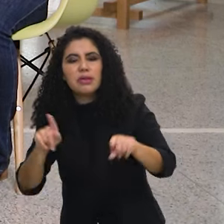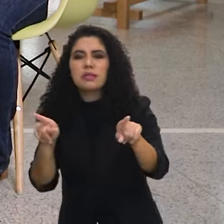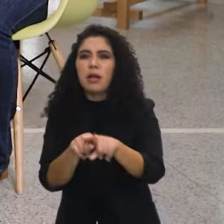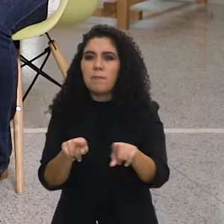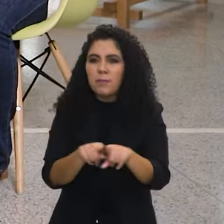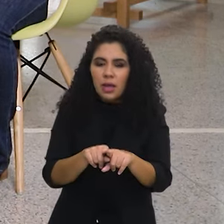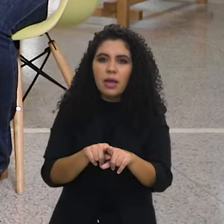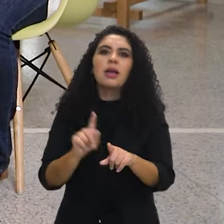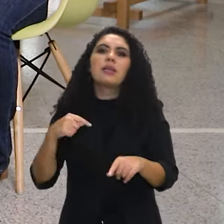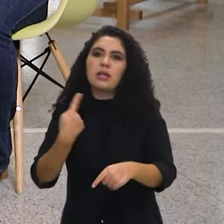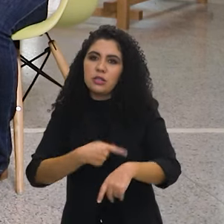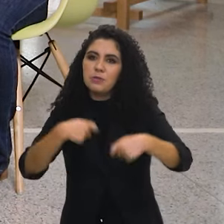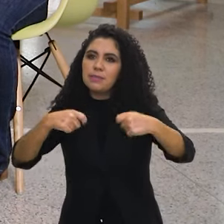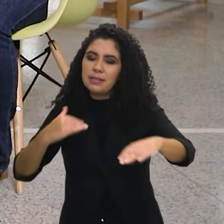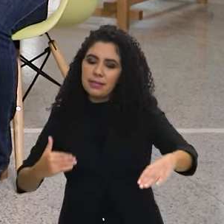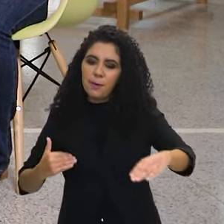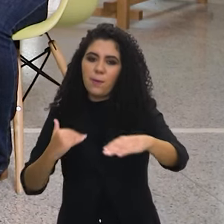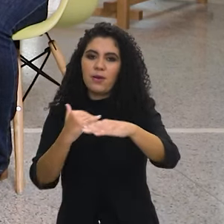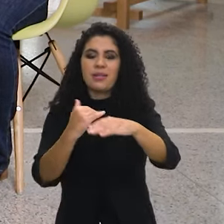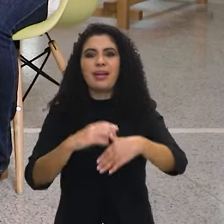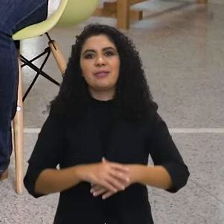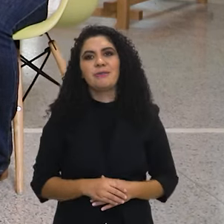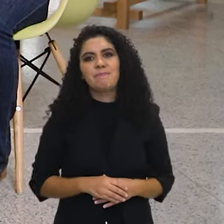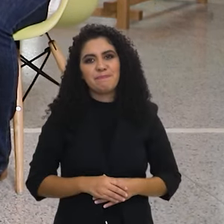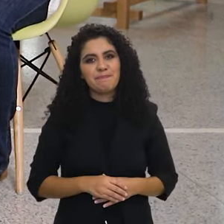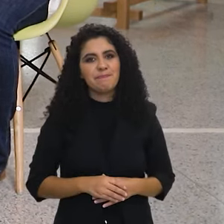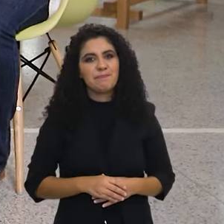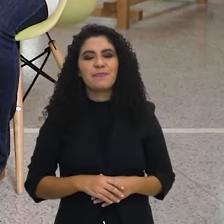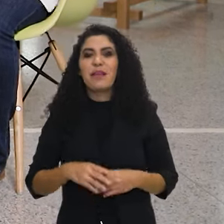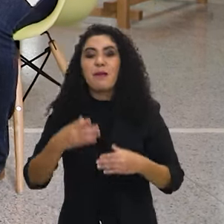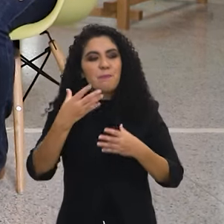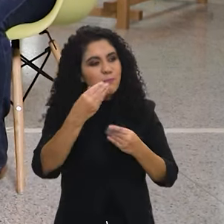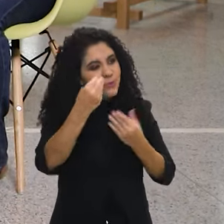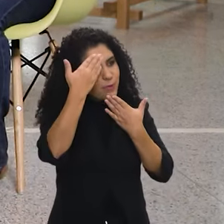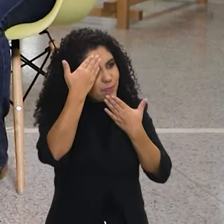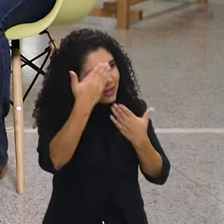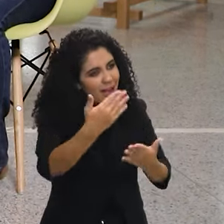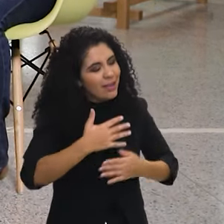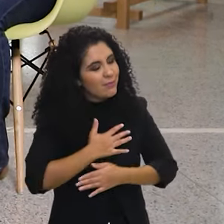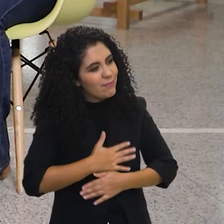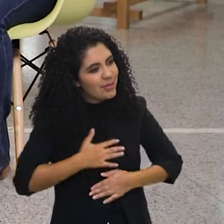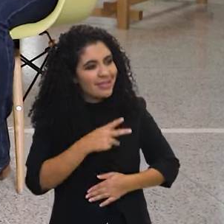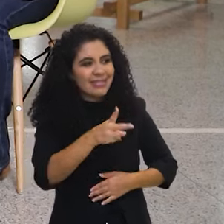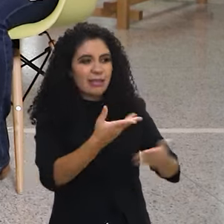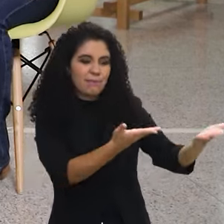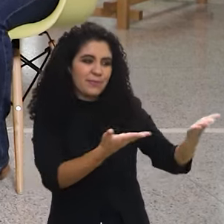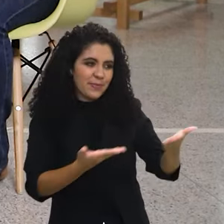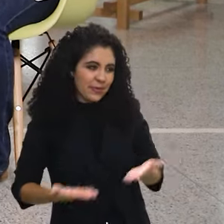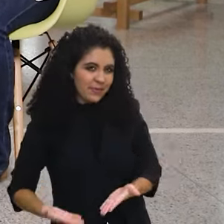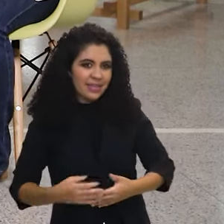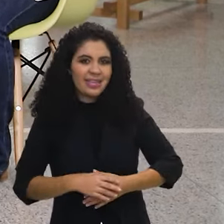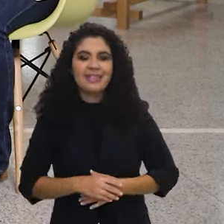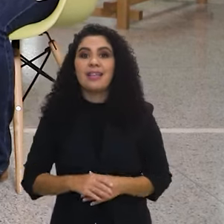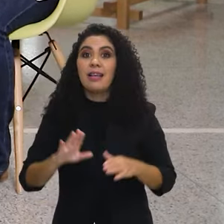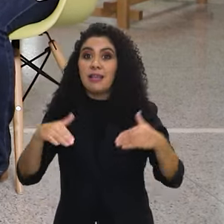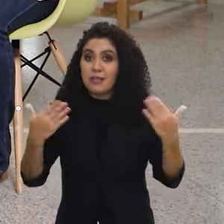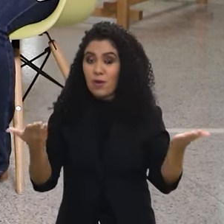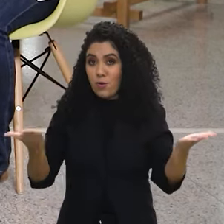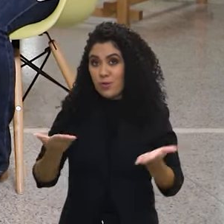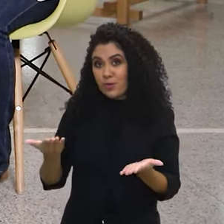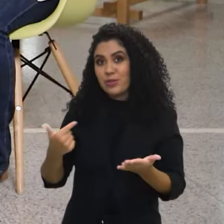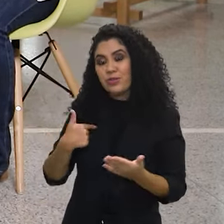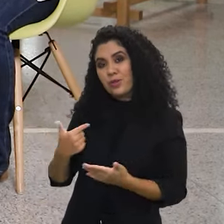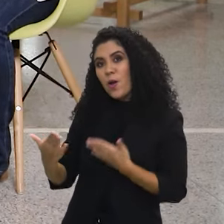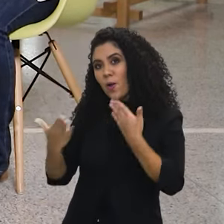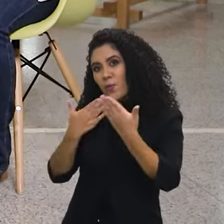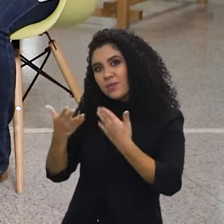lembrar que nós precisamos de igualdade Obrigada ministra fo um prazer prazer seja sempre bem-vindo Obrigada Essa foi a